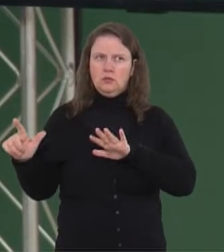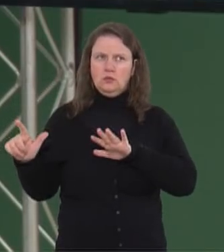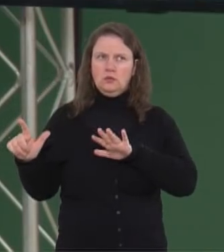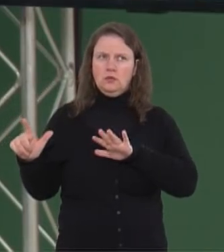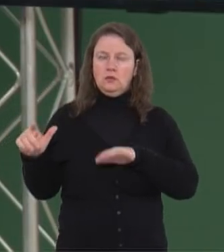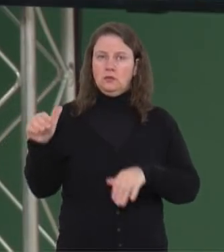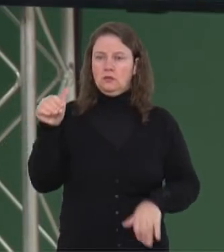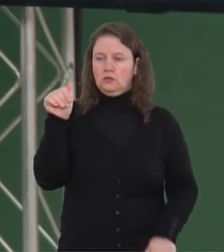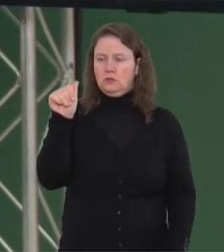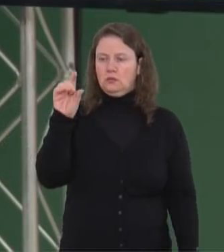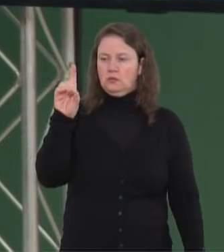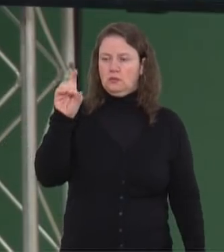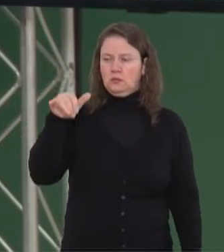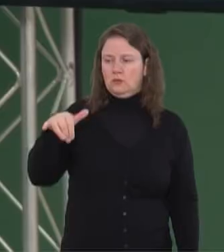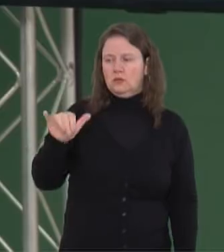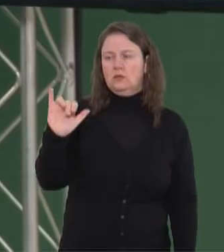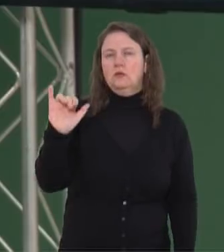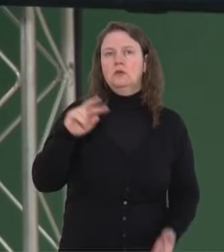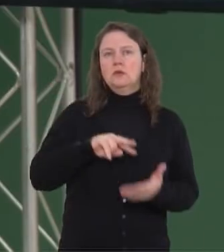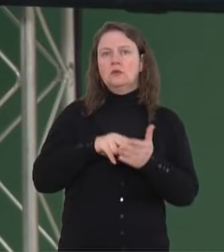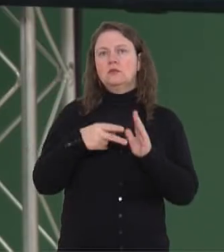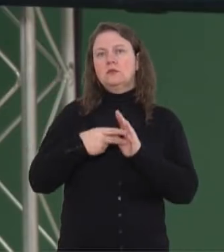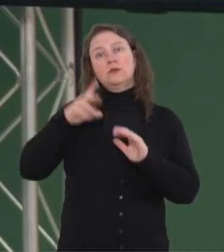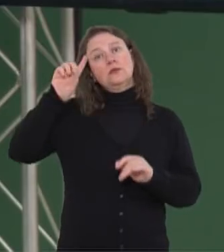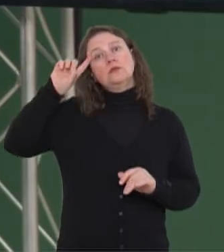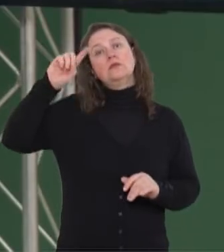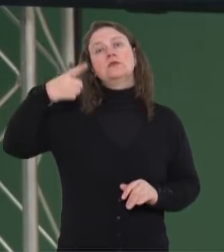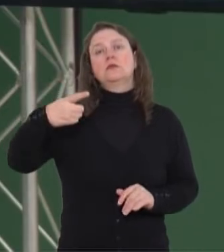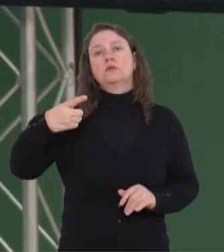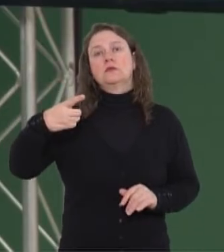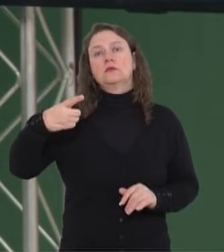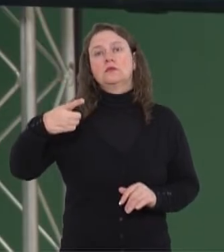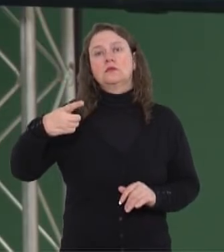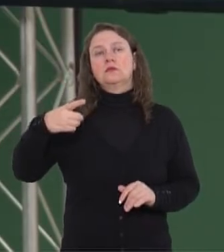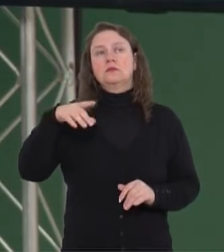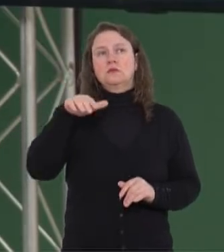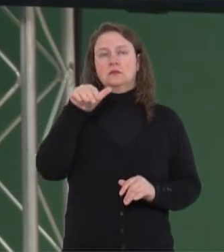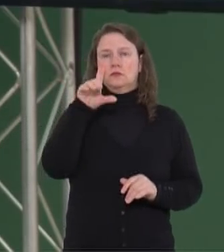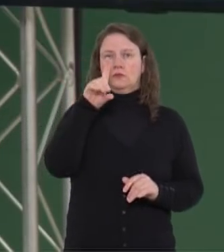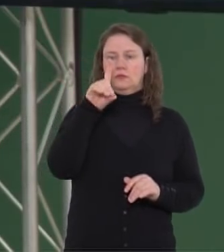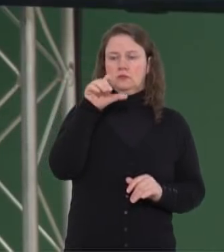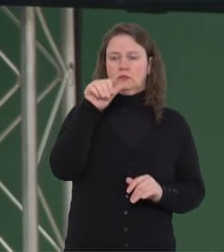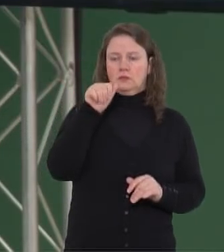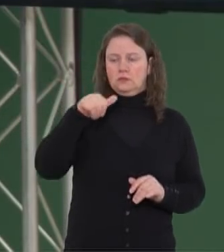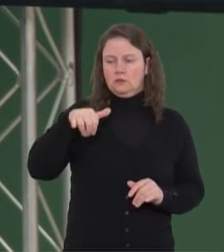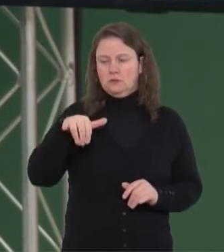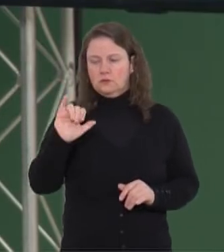palavrinha day, que significa dia. Então, olha, Saturday,